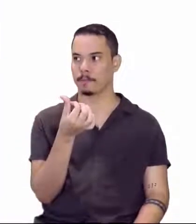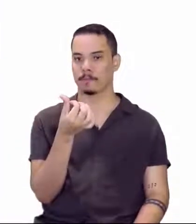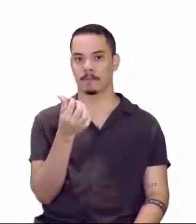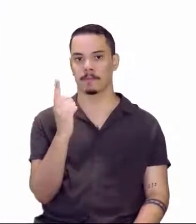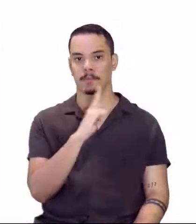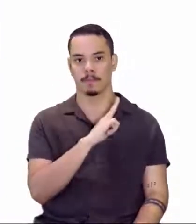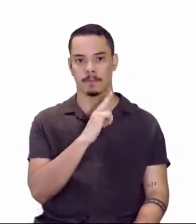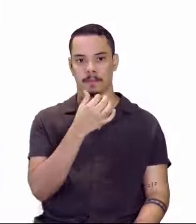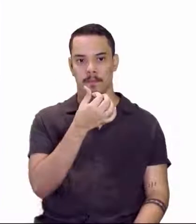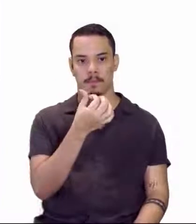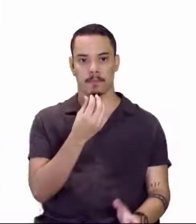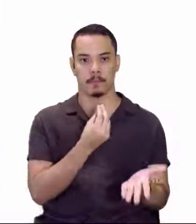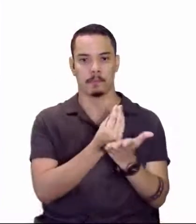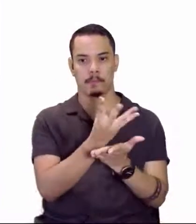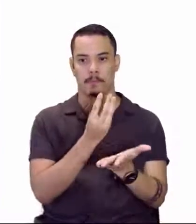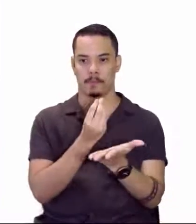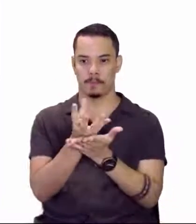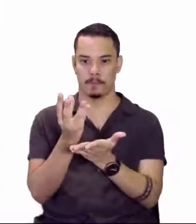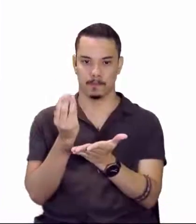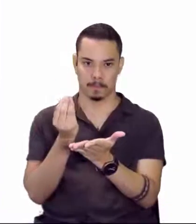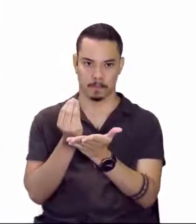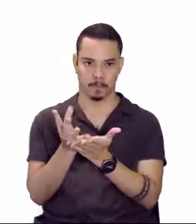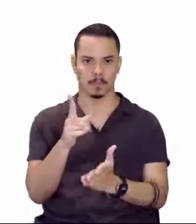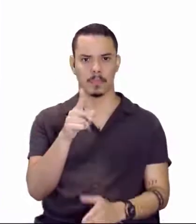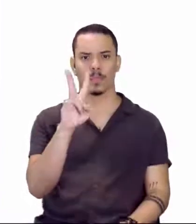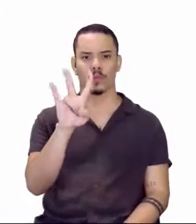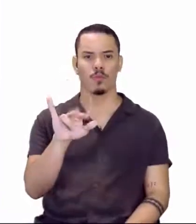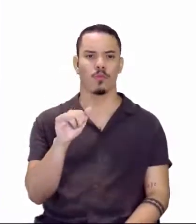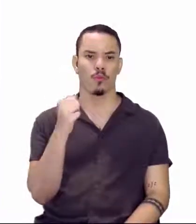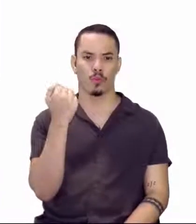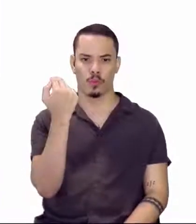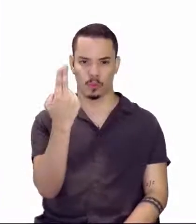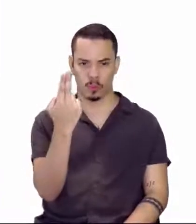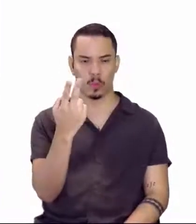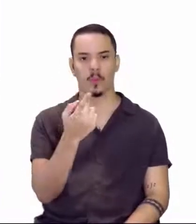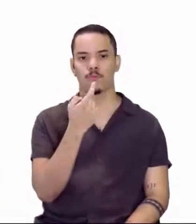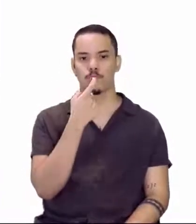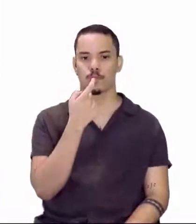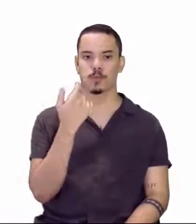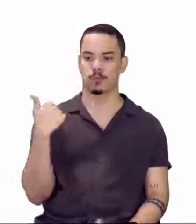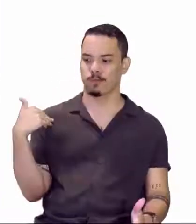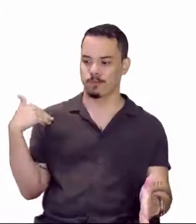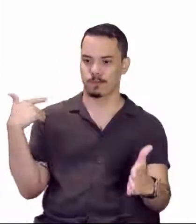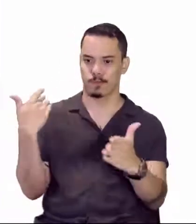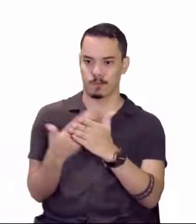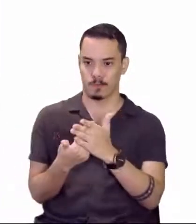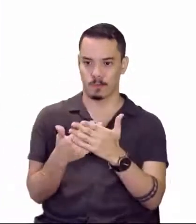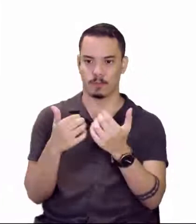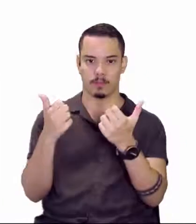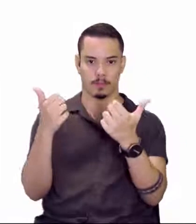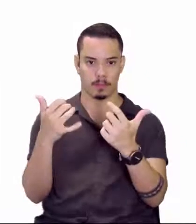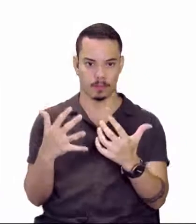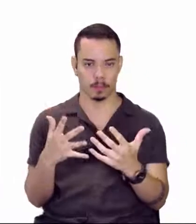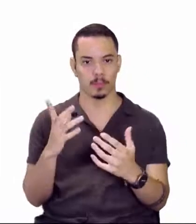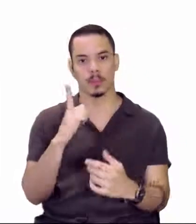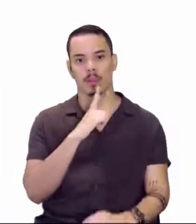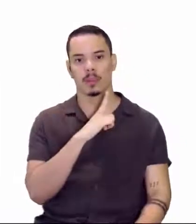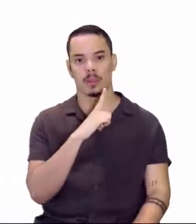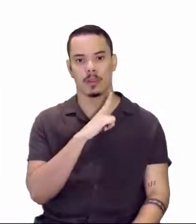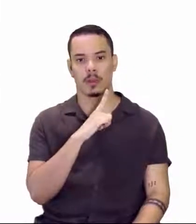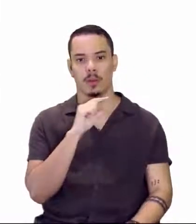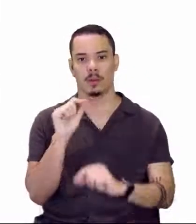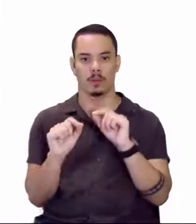elétrons distribuídos. E você viu que os últimos elétrons, eles ficaram no